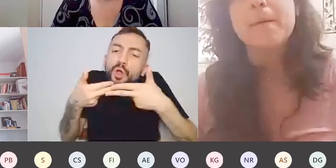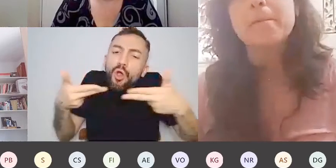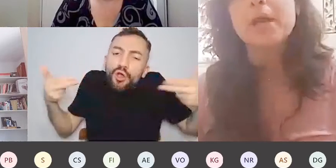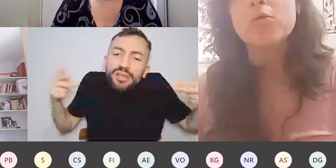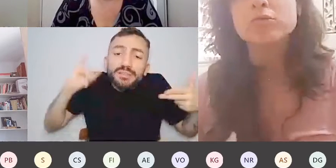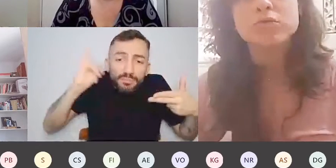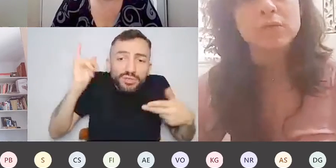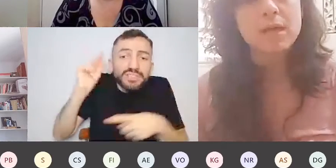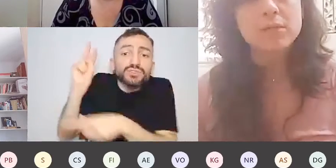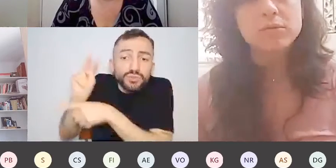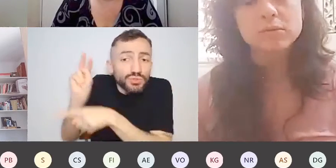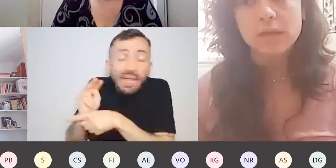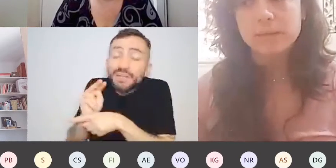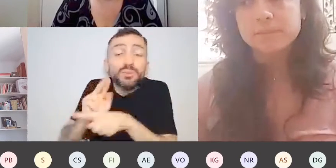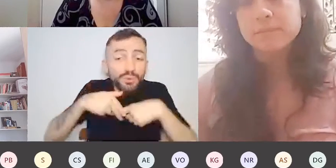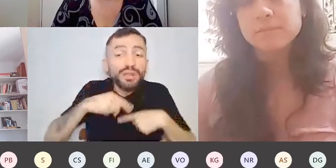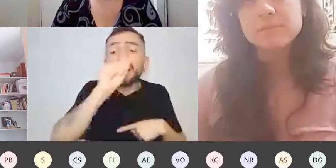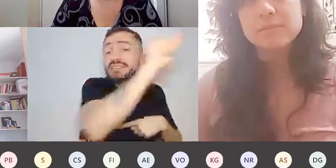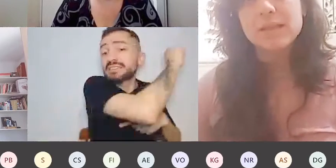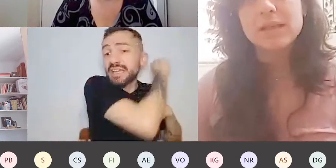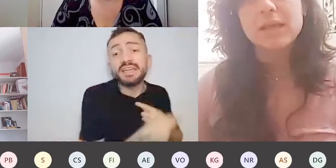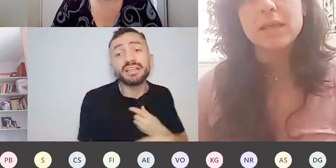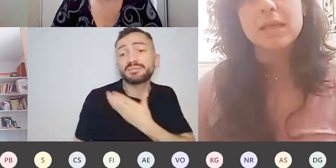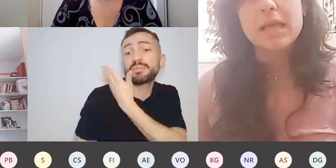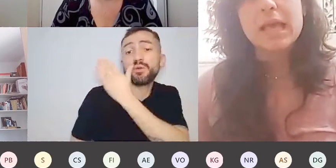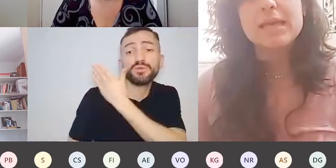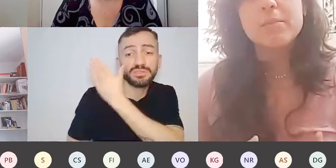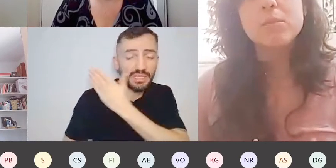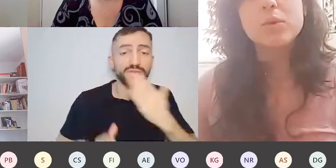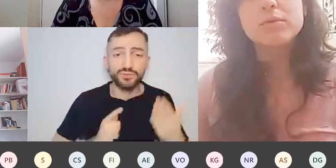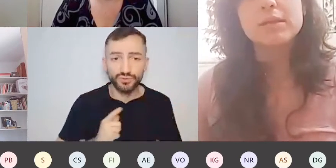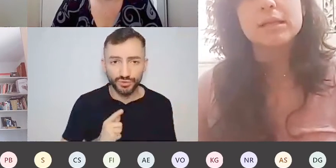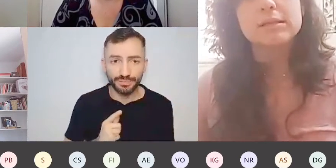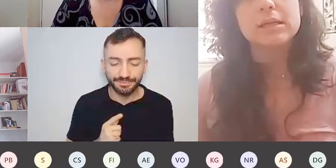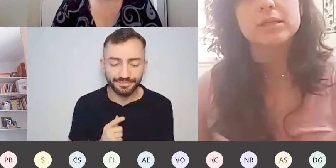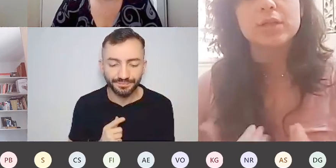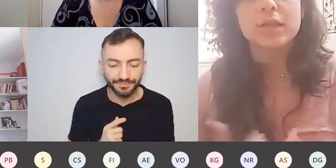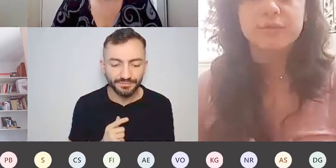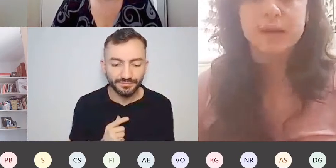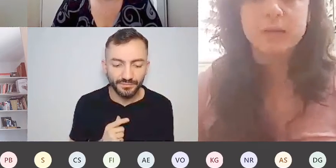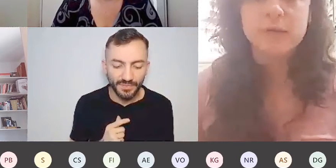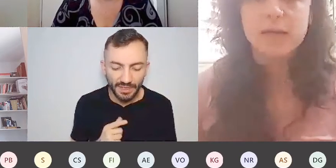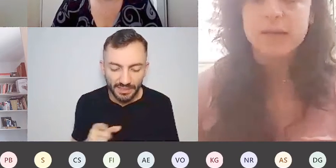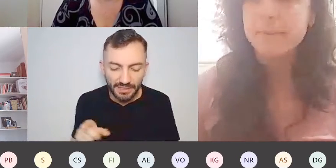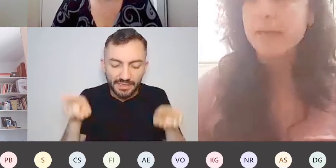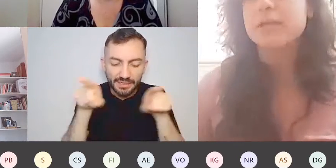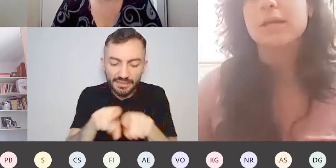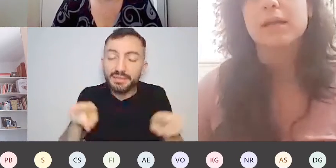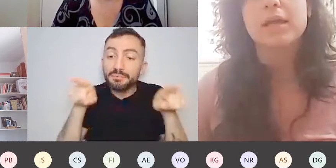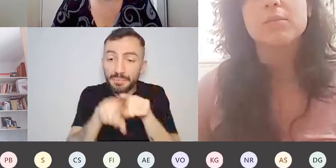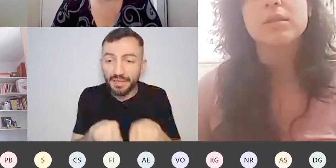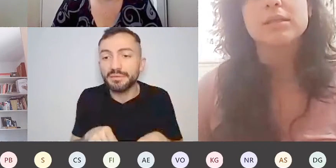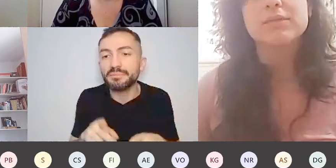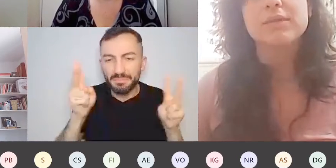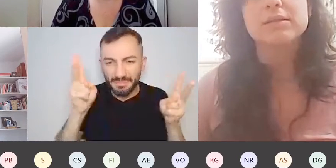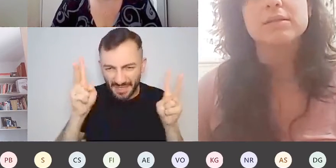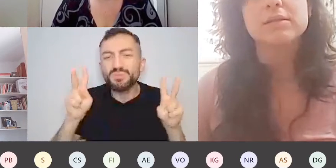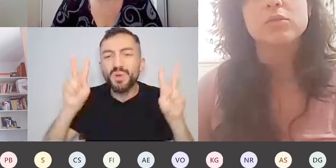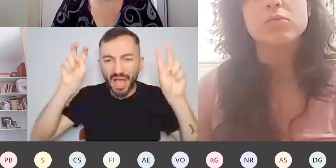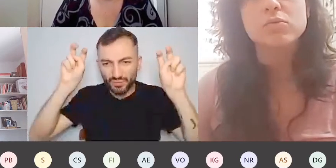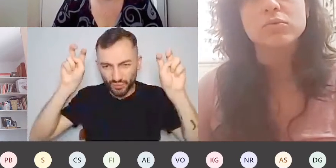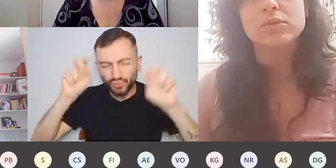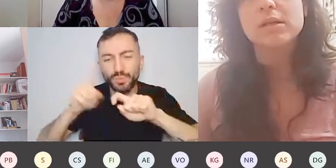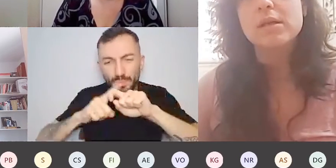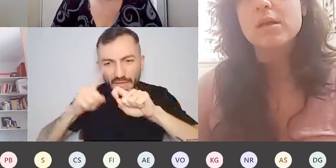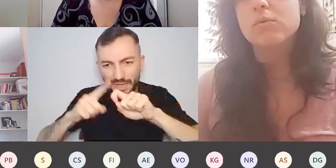de preconceitos, né? E é muito interessante, aí falo da área médica, né? Que muitas vezes